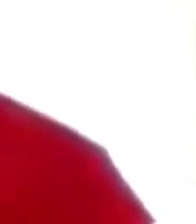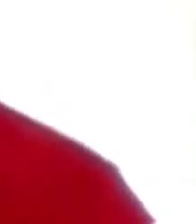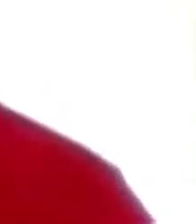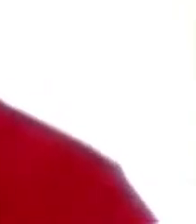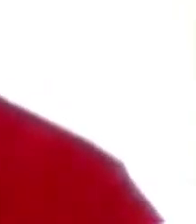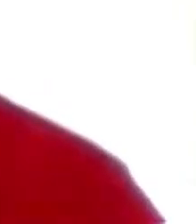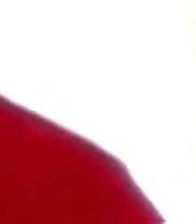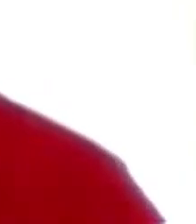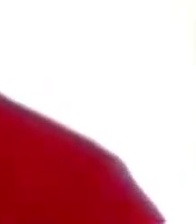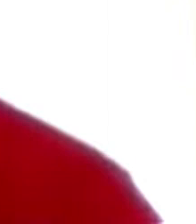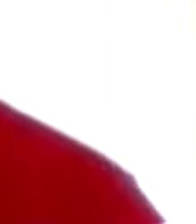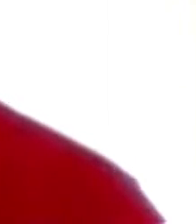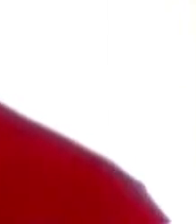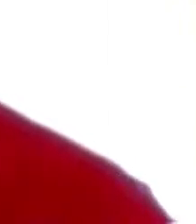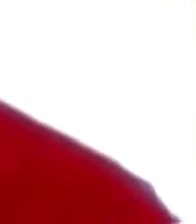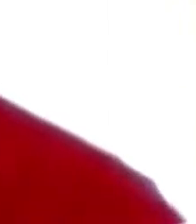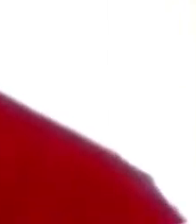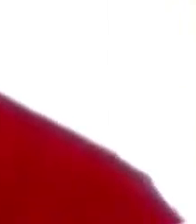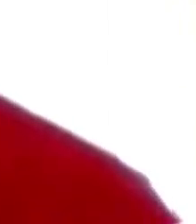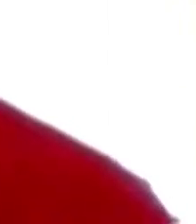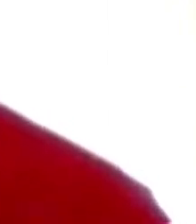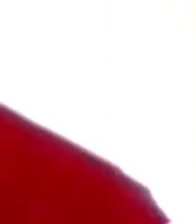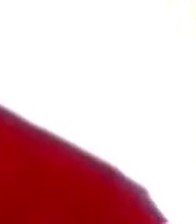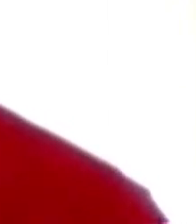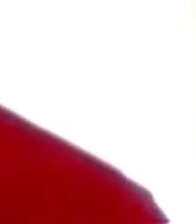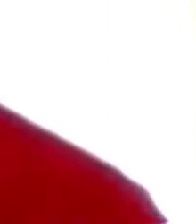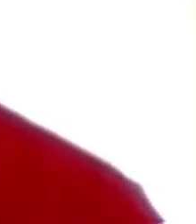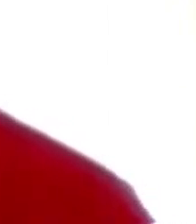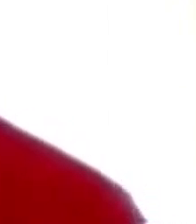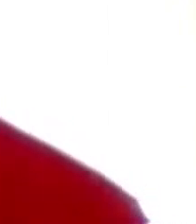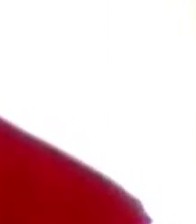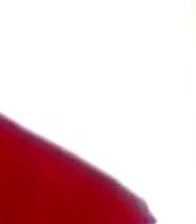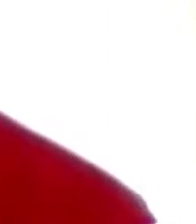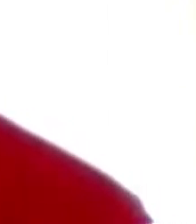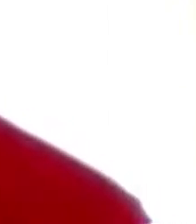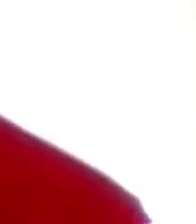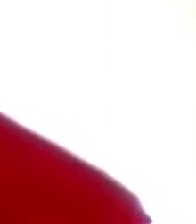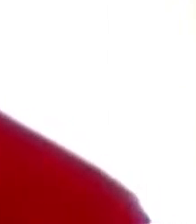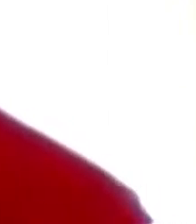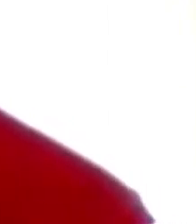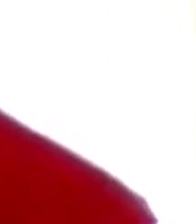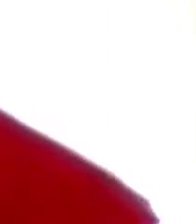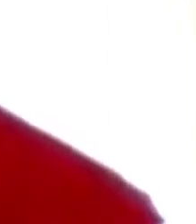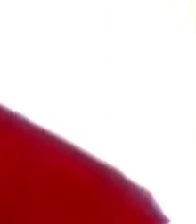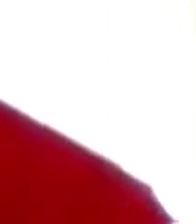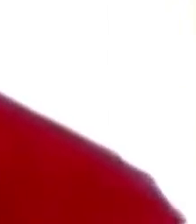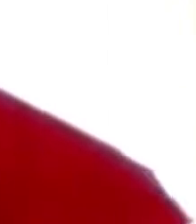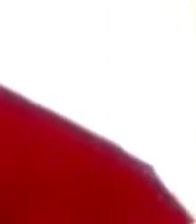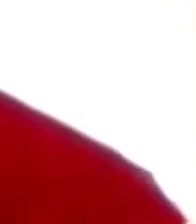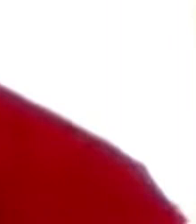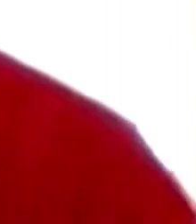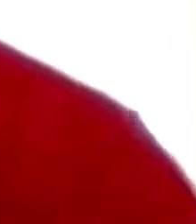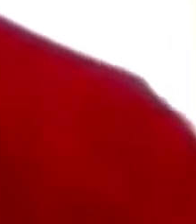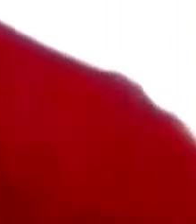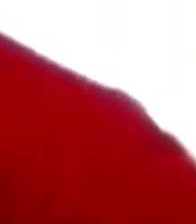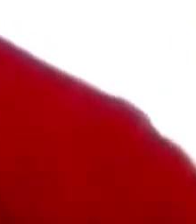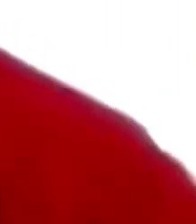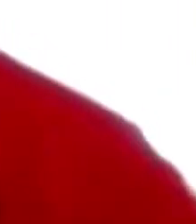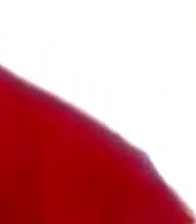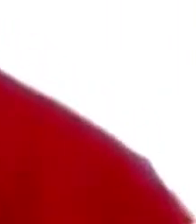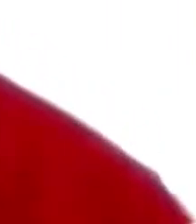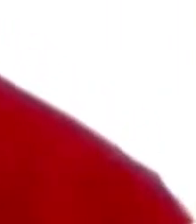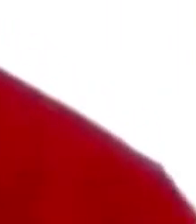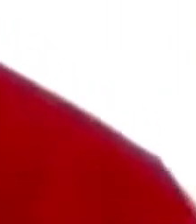né, vereadora Guida, cumprimentar os vereadores Gustavo Petro e Paulo Bufo, que não estão presentes,